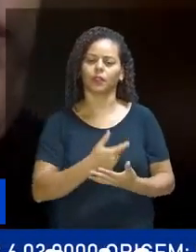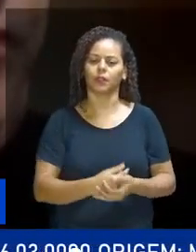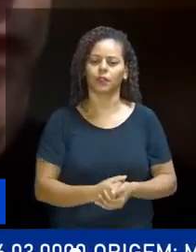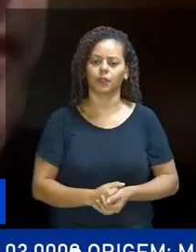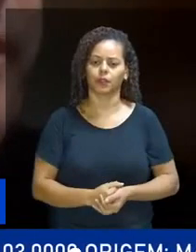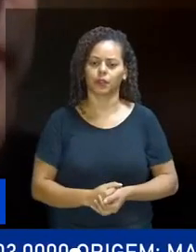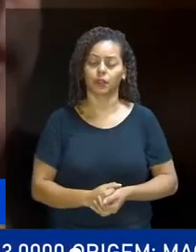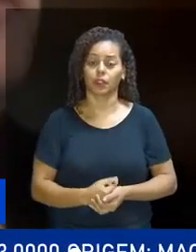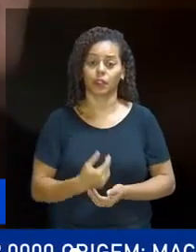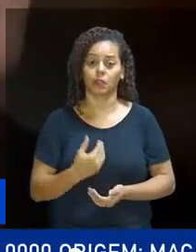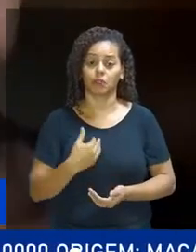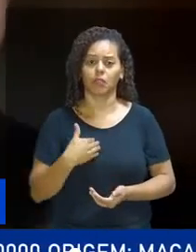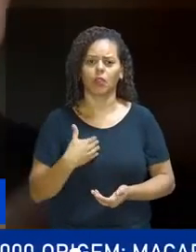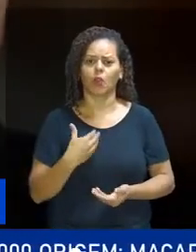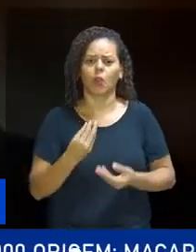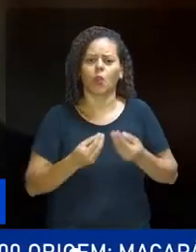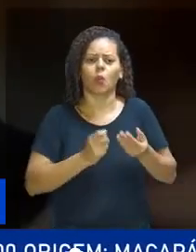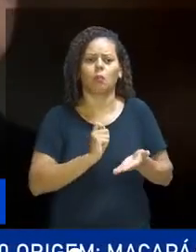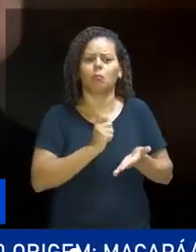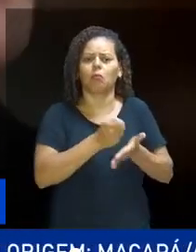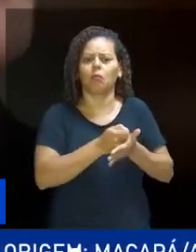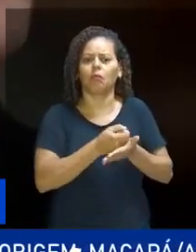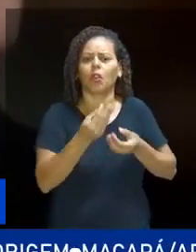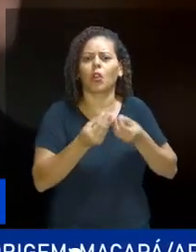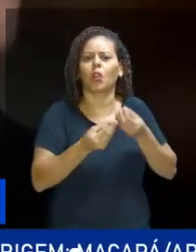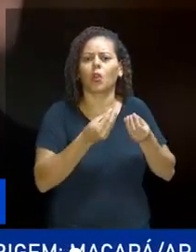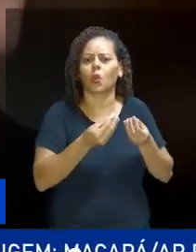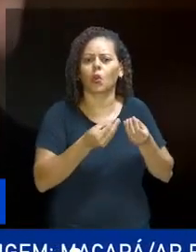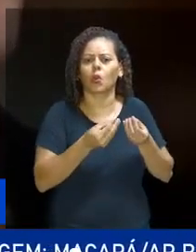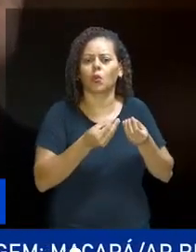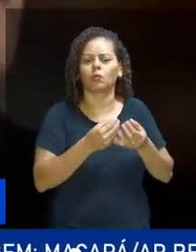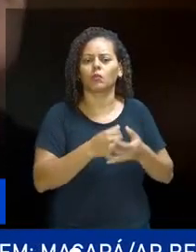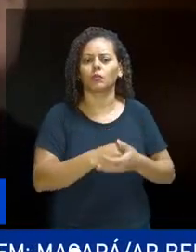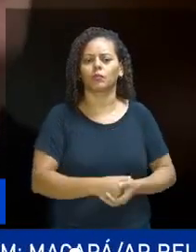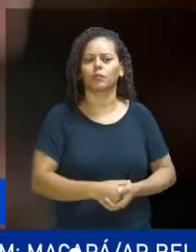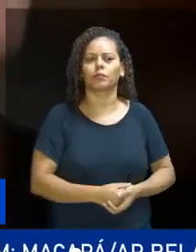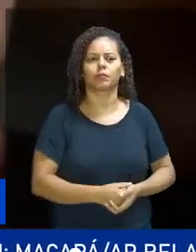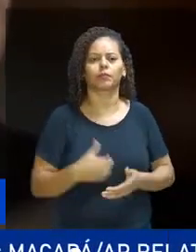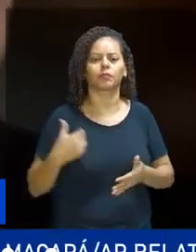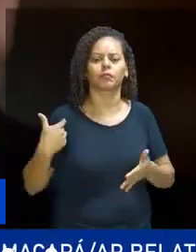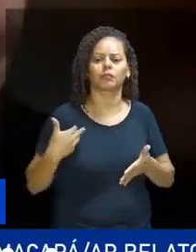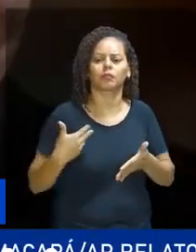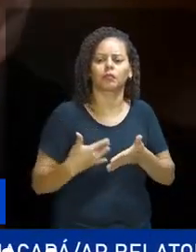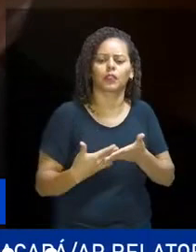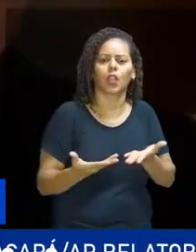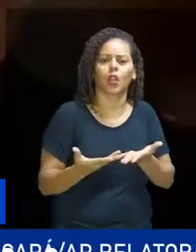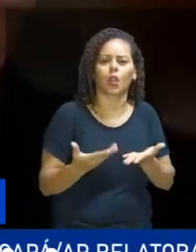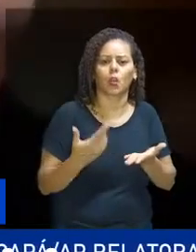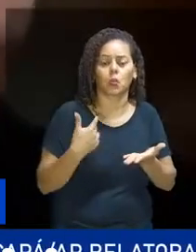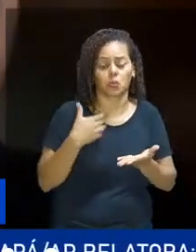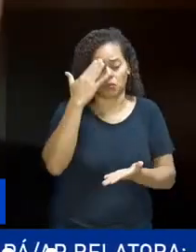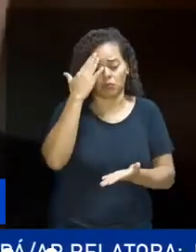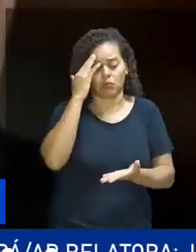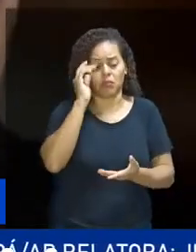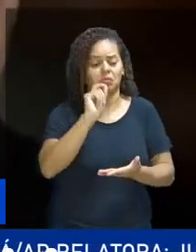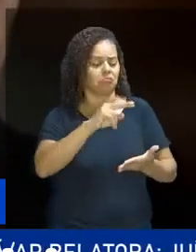da forma que foi feito esse pagamento, porque o que está me parecendo no primeiro momento é